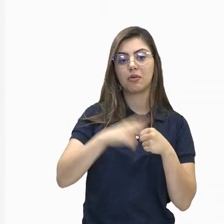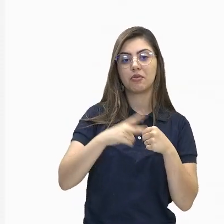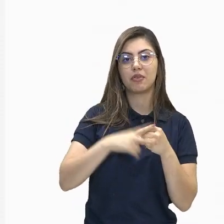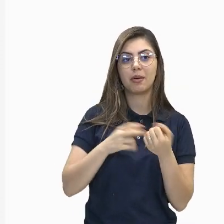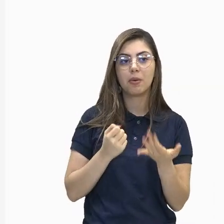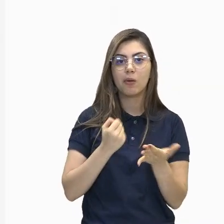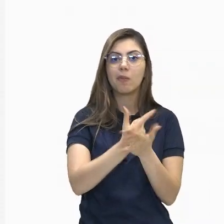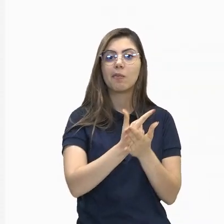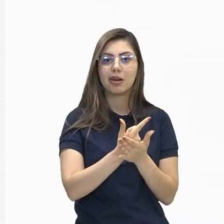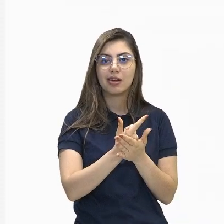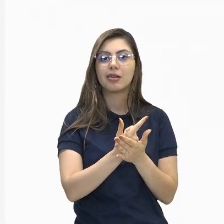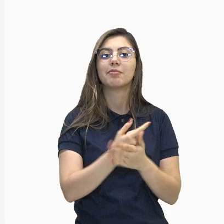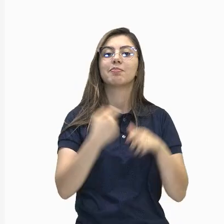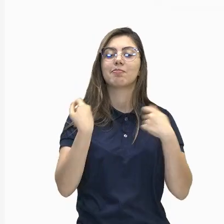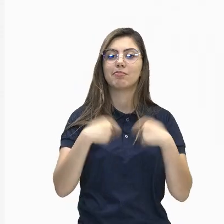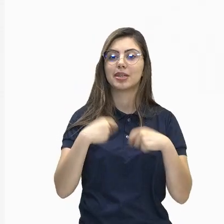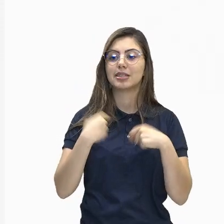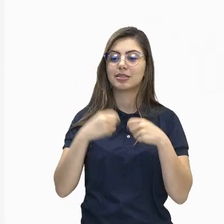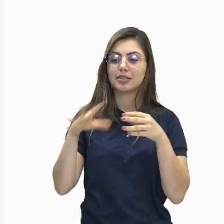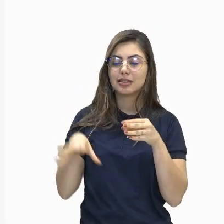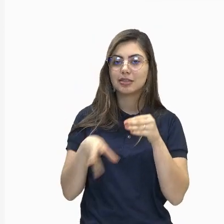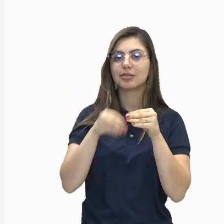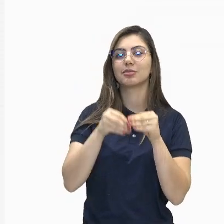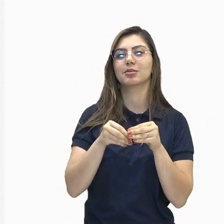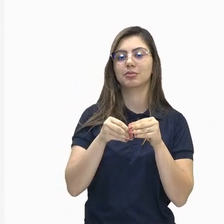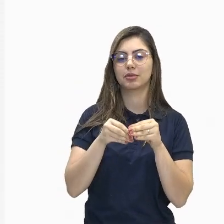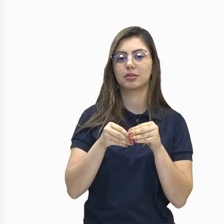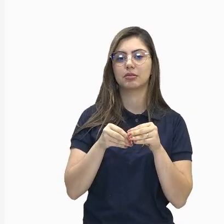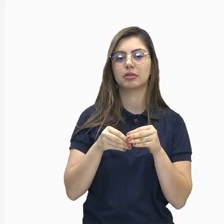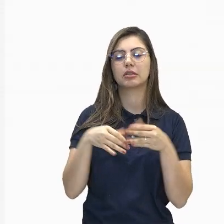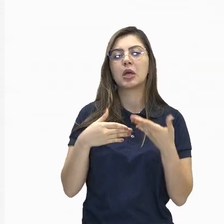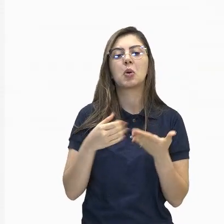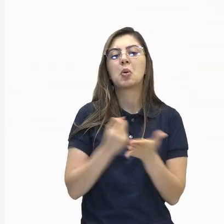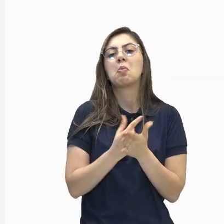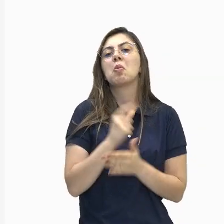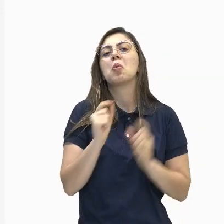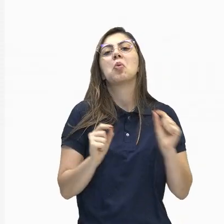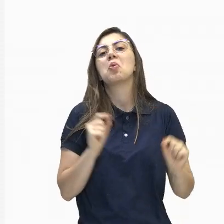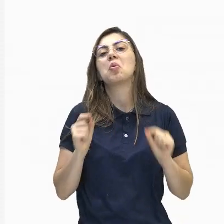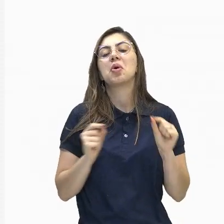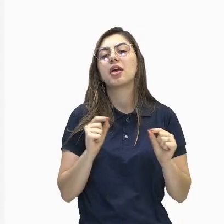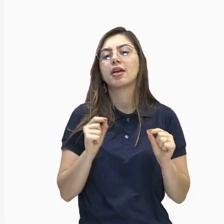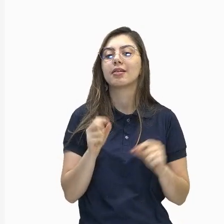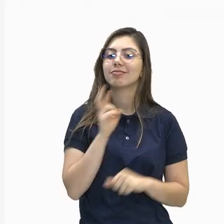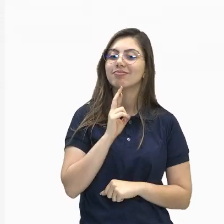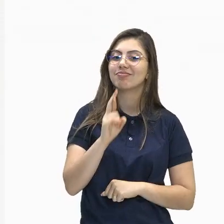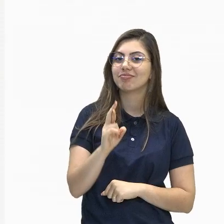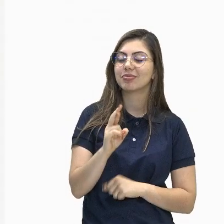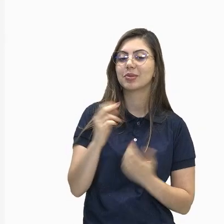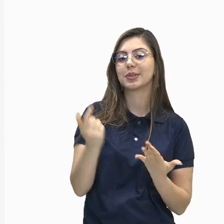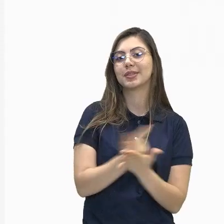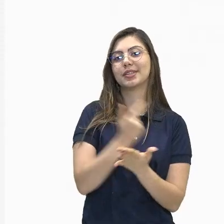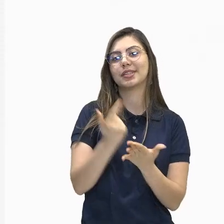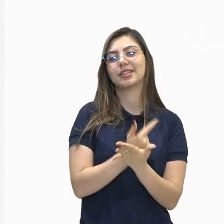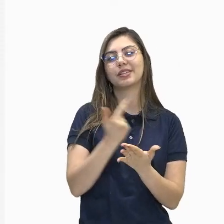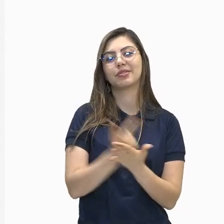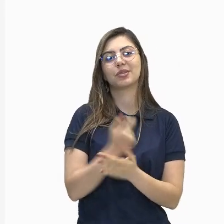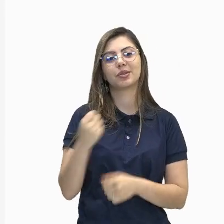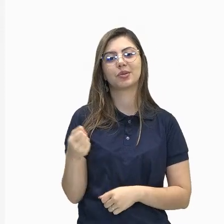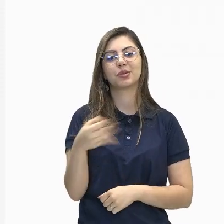exige exatamente algo que seja comprado. E o que foi comprado? A resposta é um